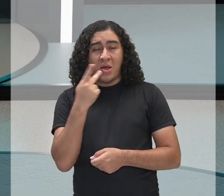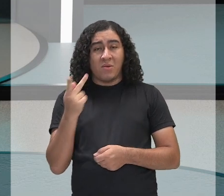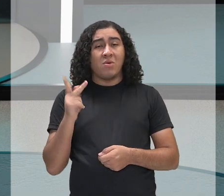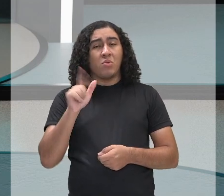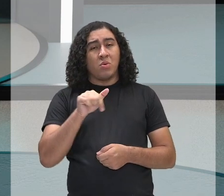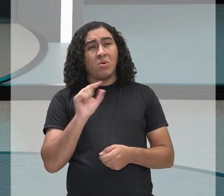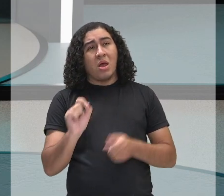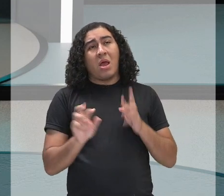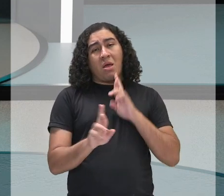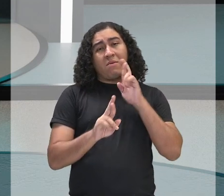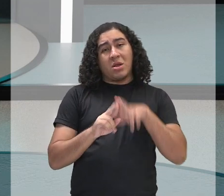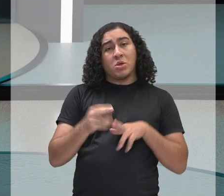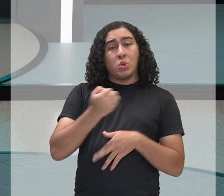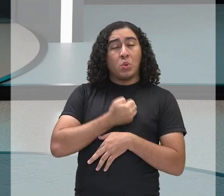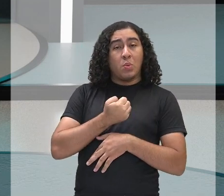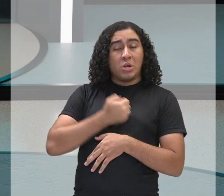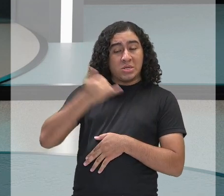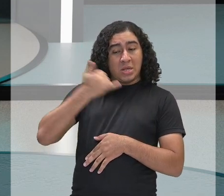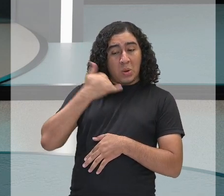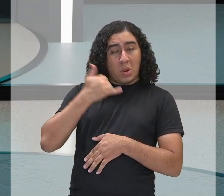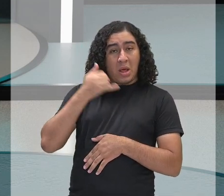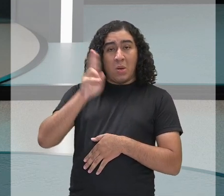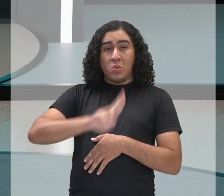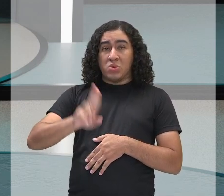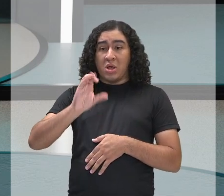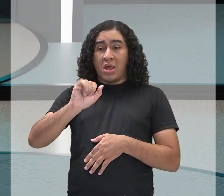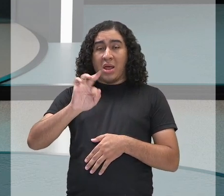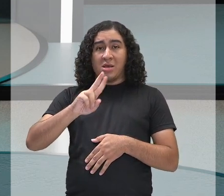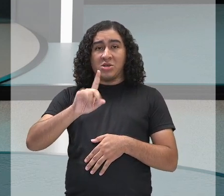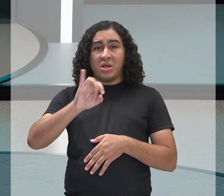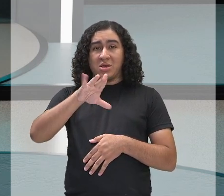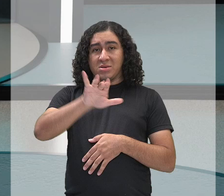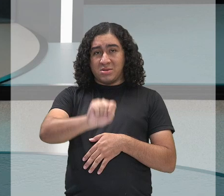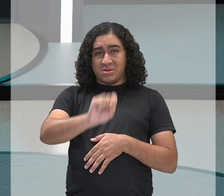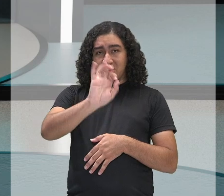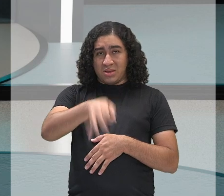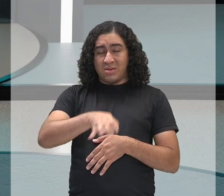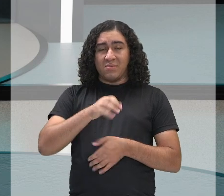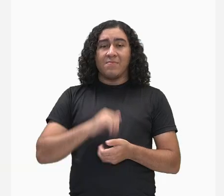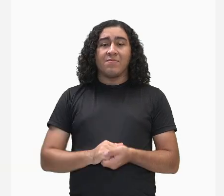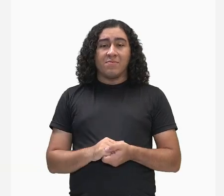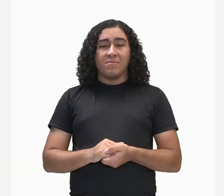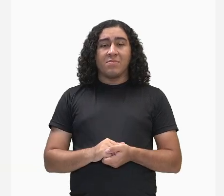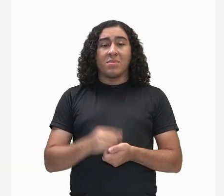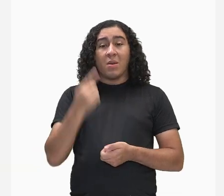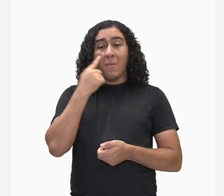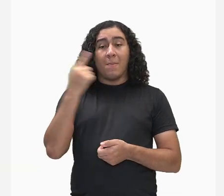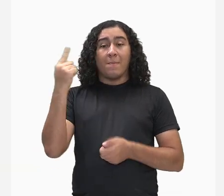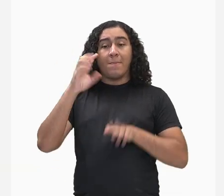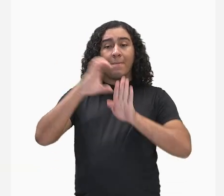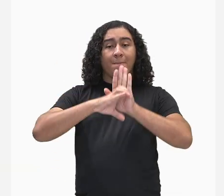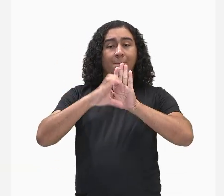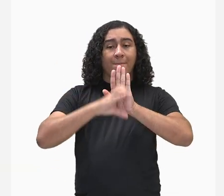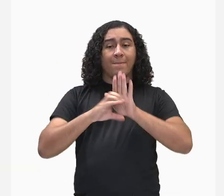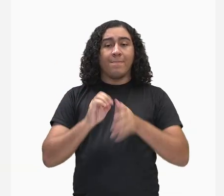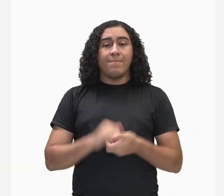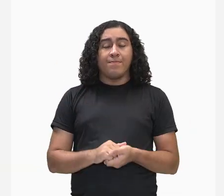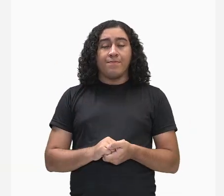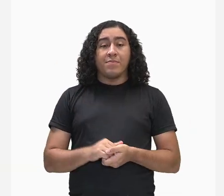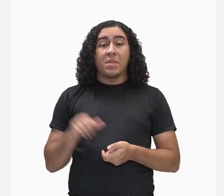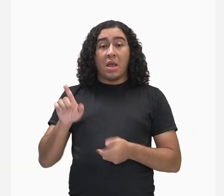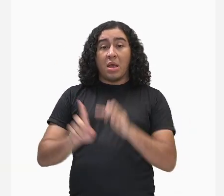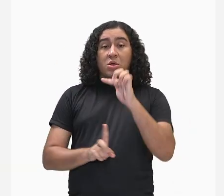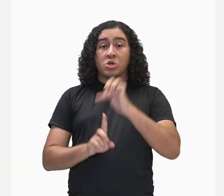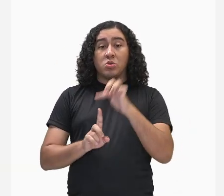né, o número de um telefone, eu vou utilizar sempre os números cardinais, que a definição é essa aqui, olha só. Então, cardinal